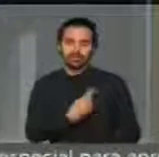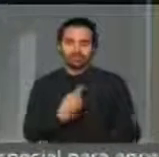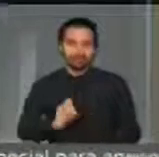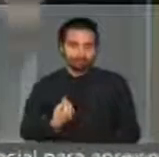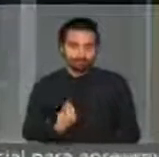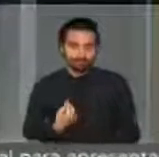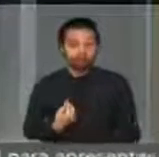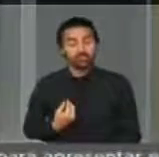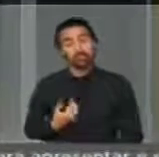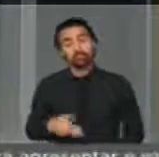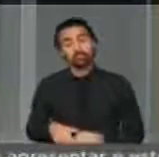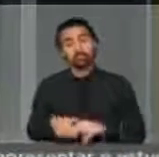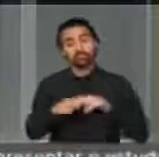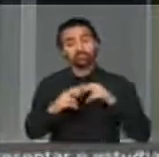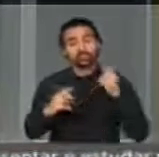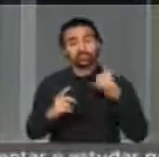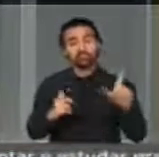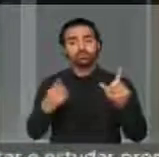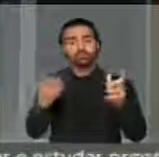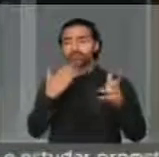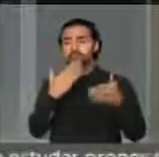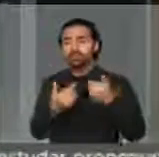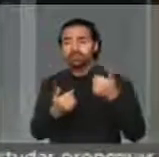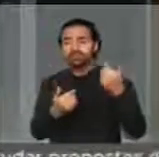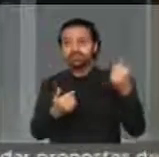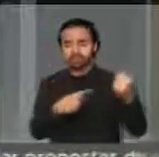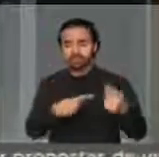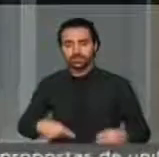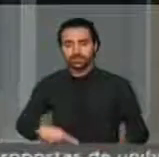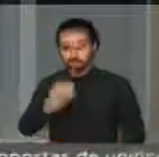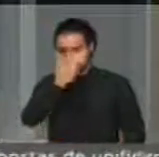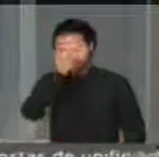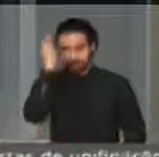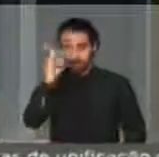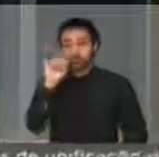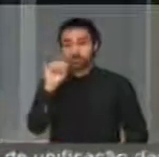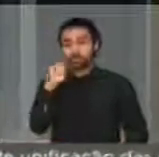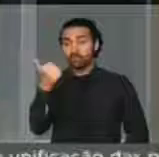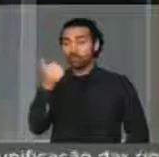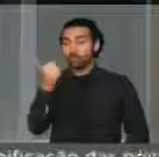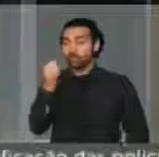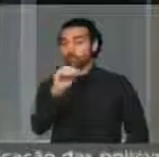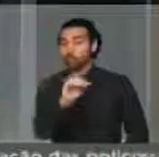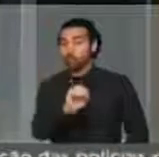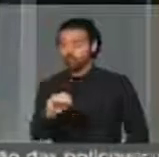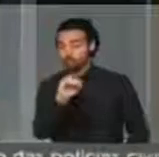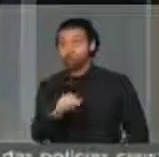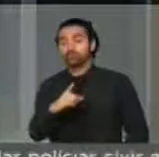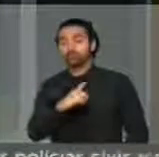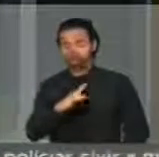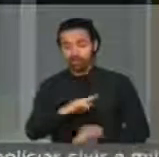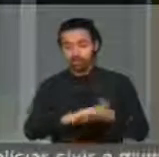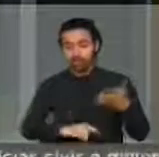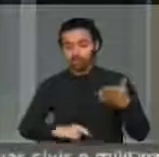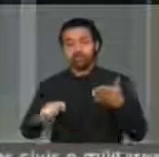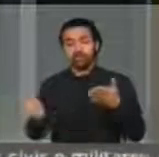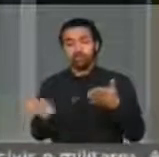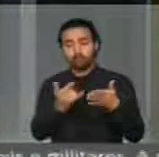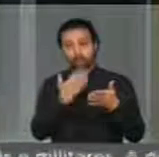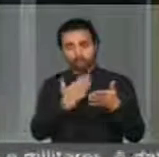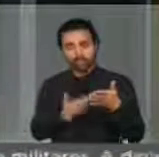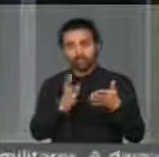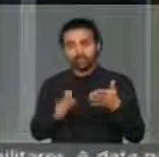por fim, queria fazer um apelo ao presidente Eduardo Cunha. Desde 1º de outubro, há um requerimento assinado por